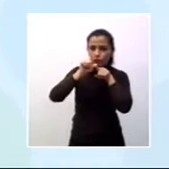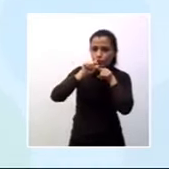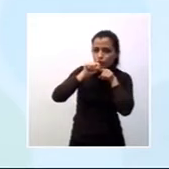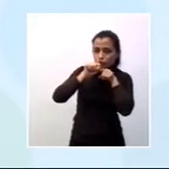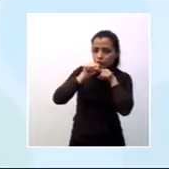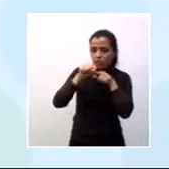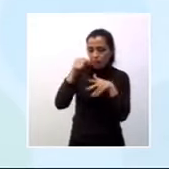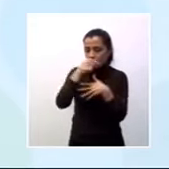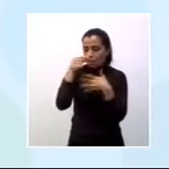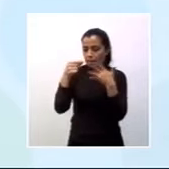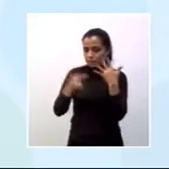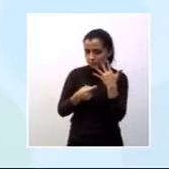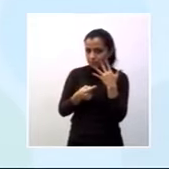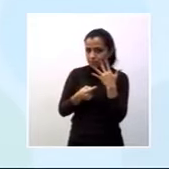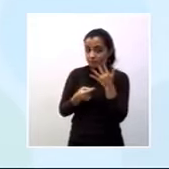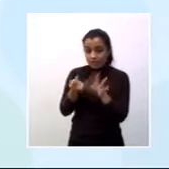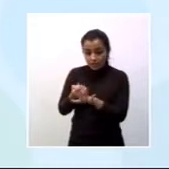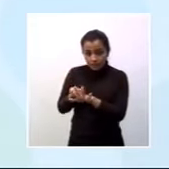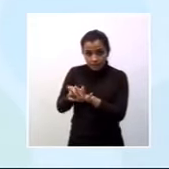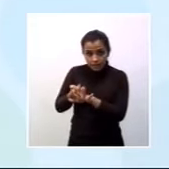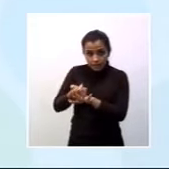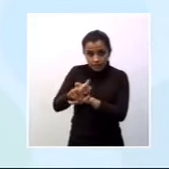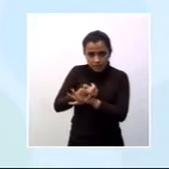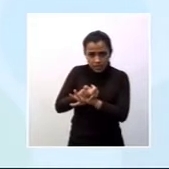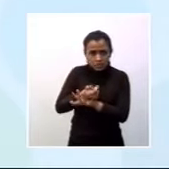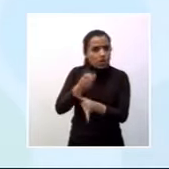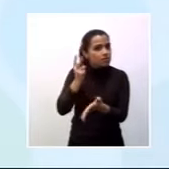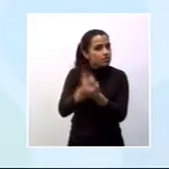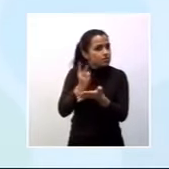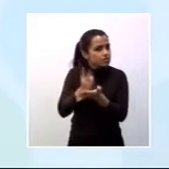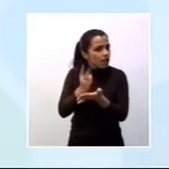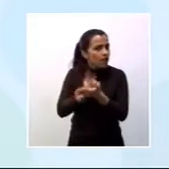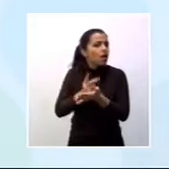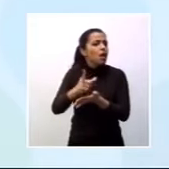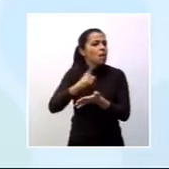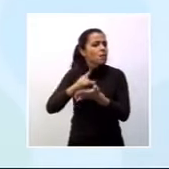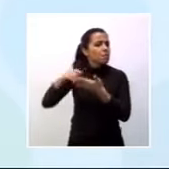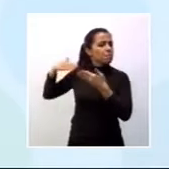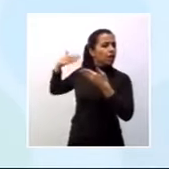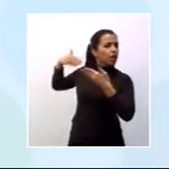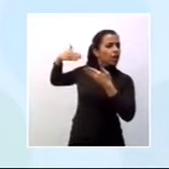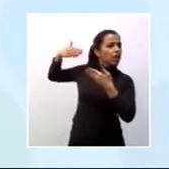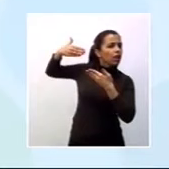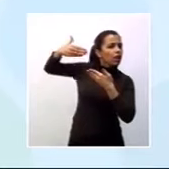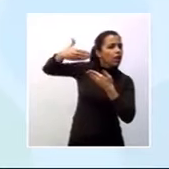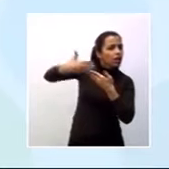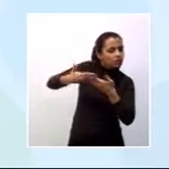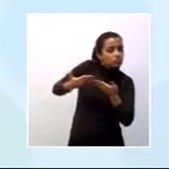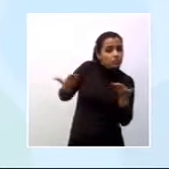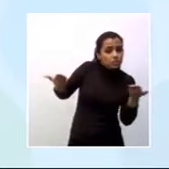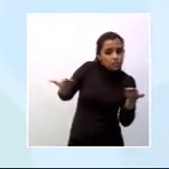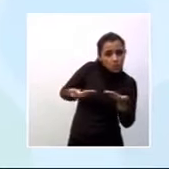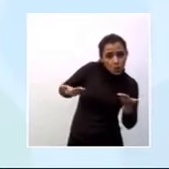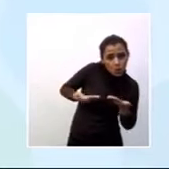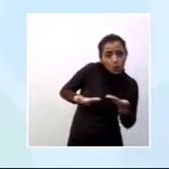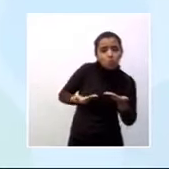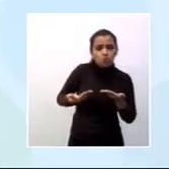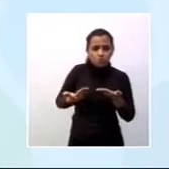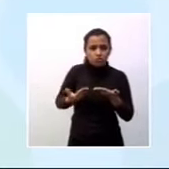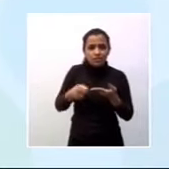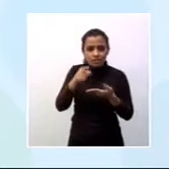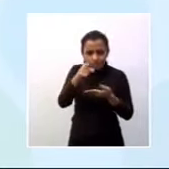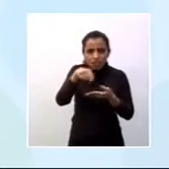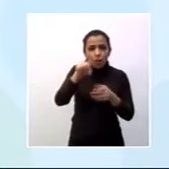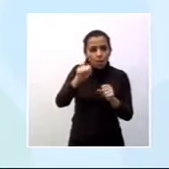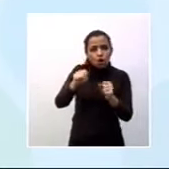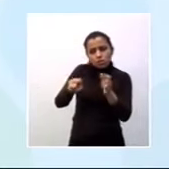as fake news na verdade ela sempre existiram tá durante a história vocês podem entrar perguntar os professores de história de vocês